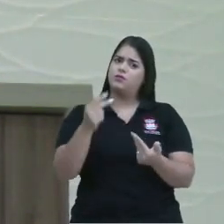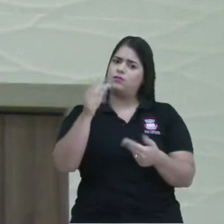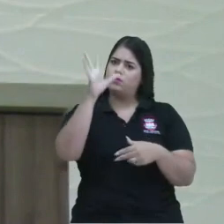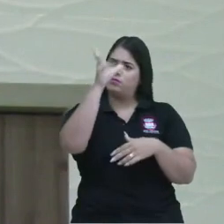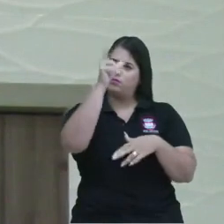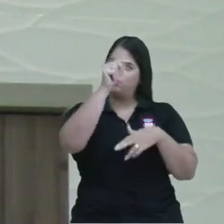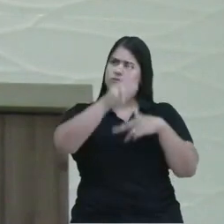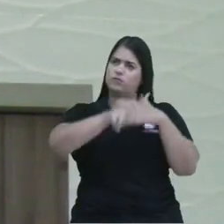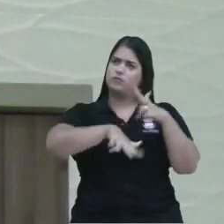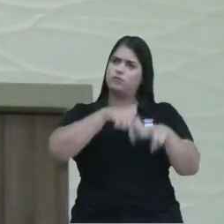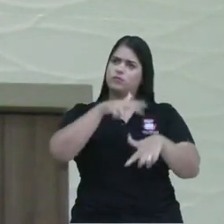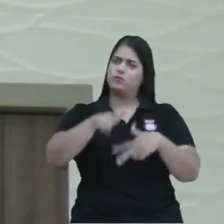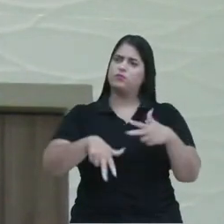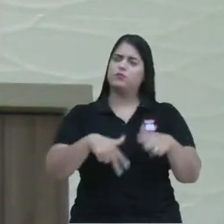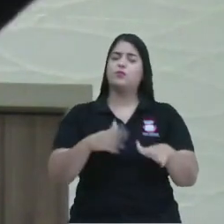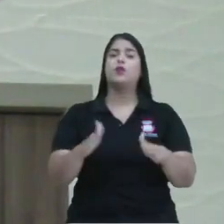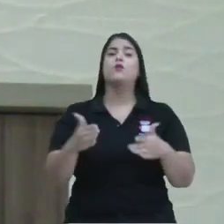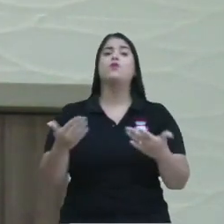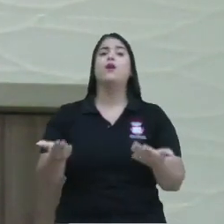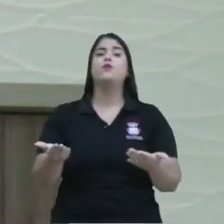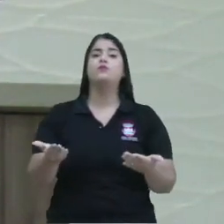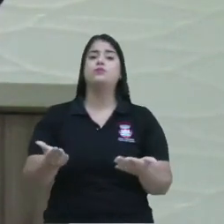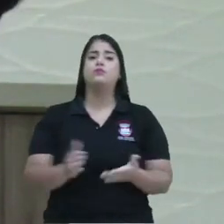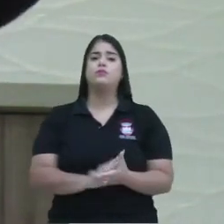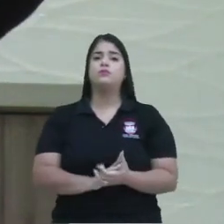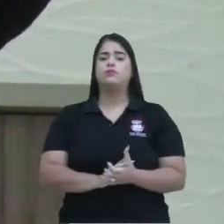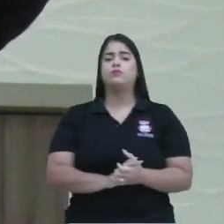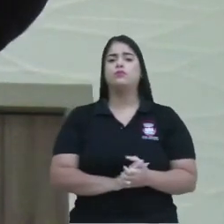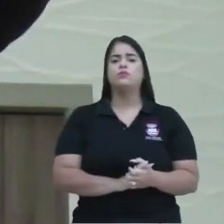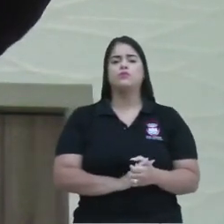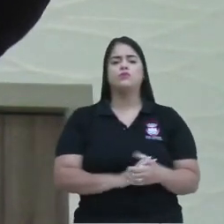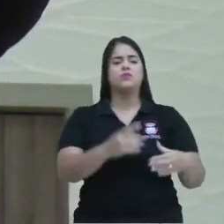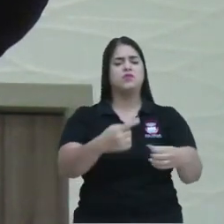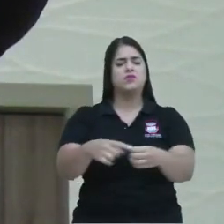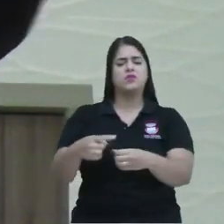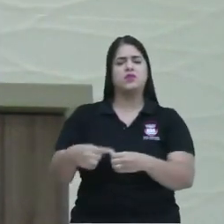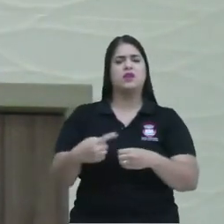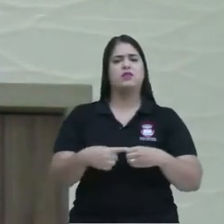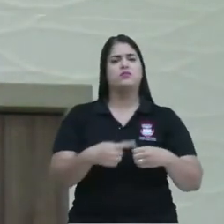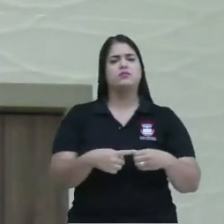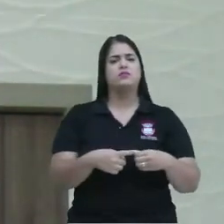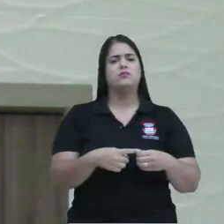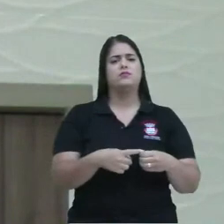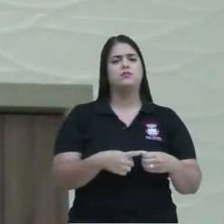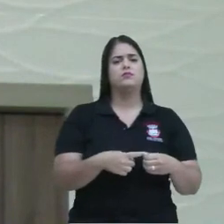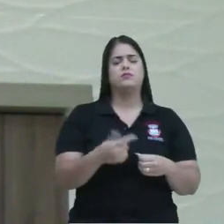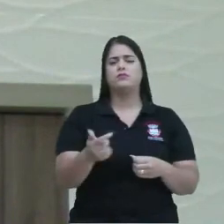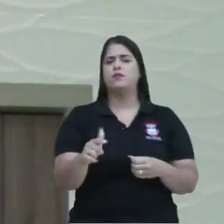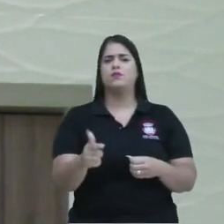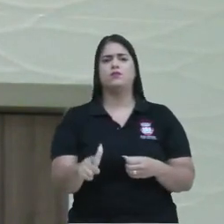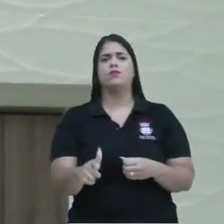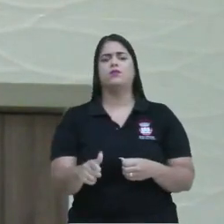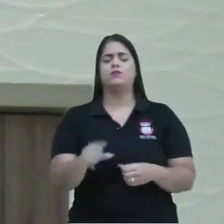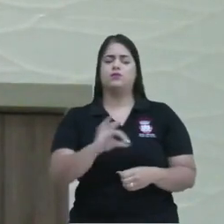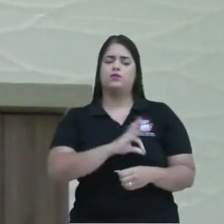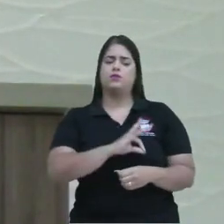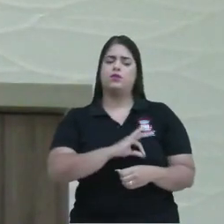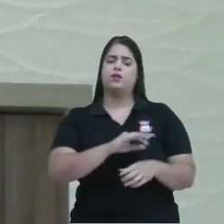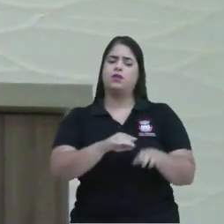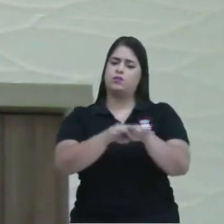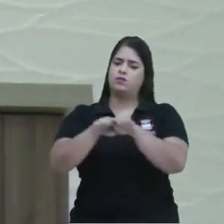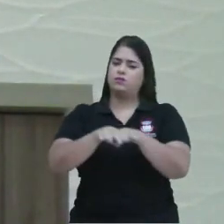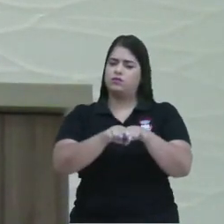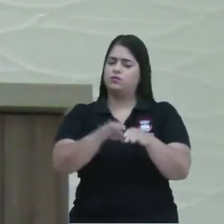14,95%. Eu desafio. Nenhuma cidade. Se em nenhuma cidade eles têm condição de pagar, porque São